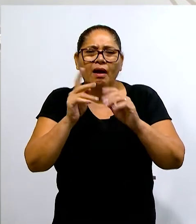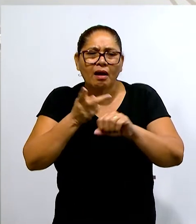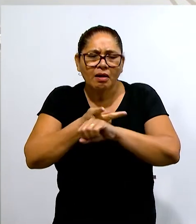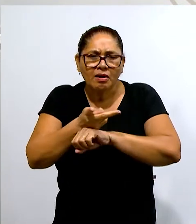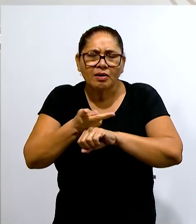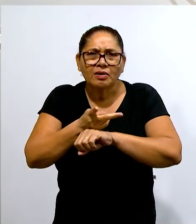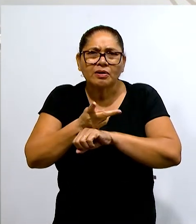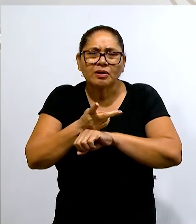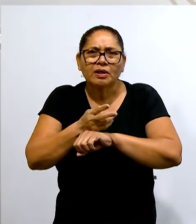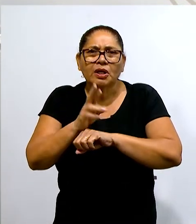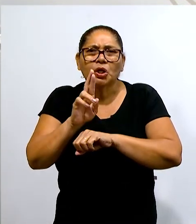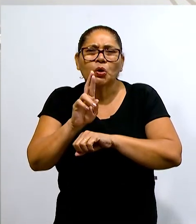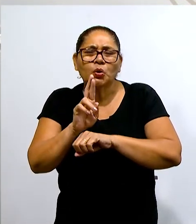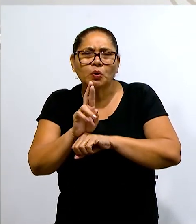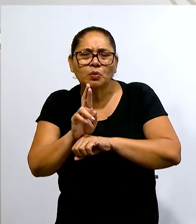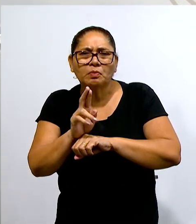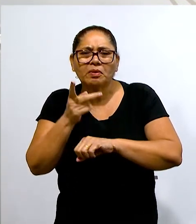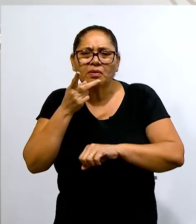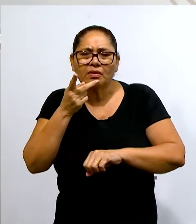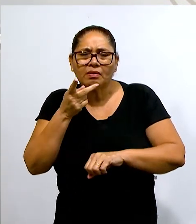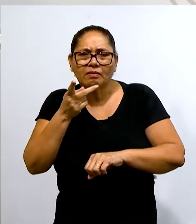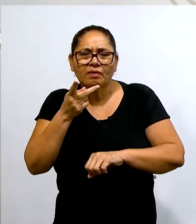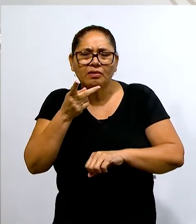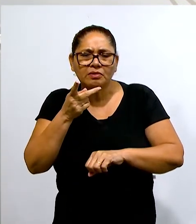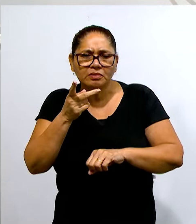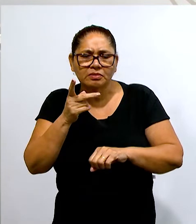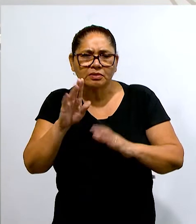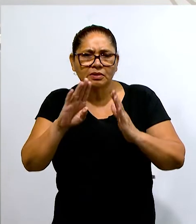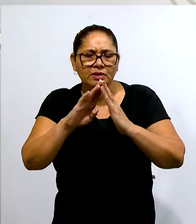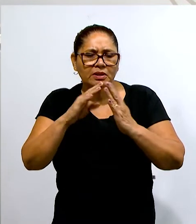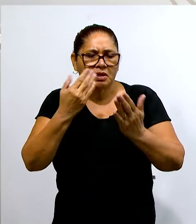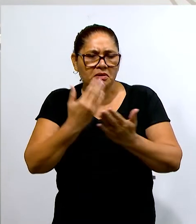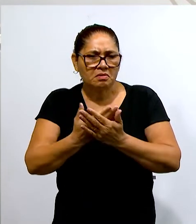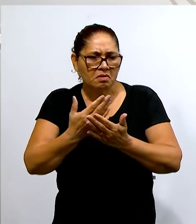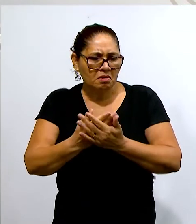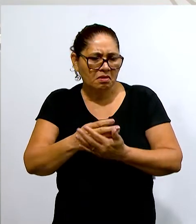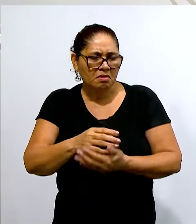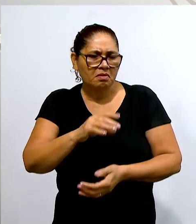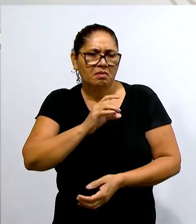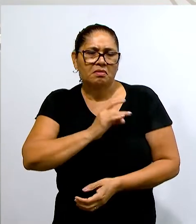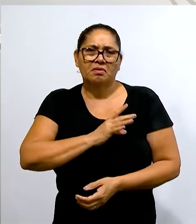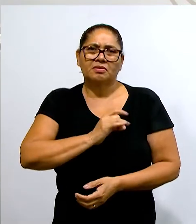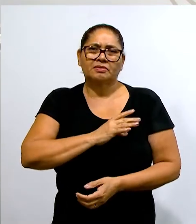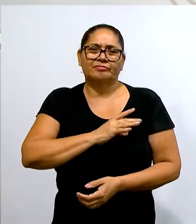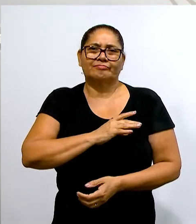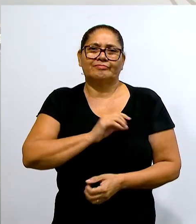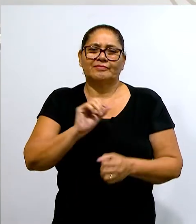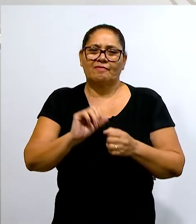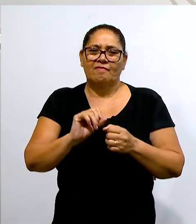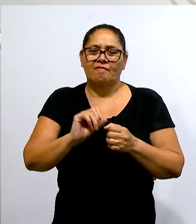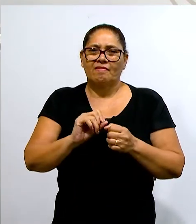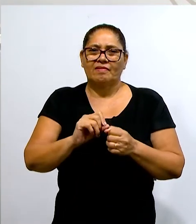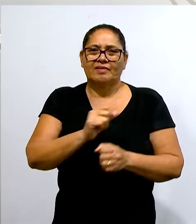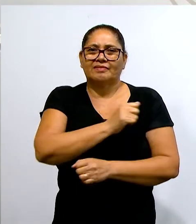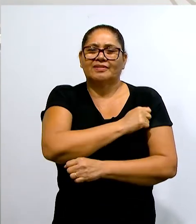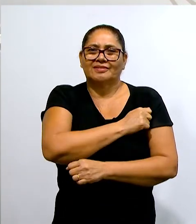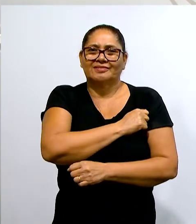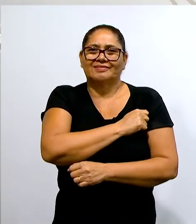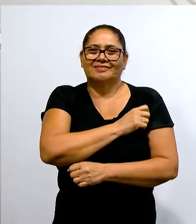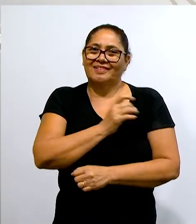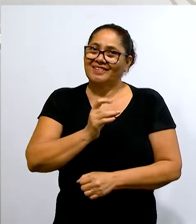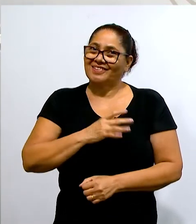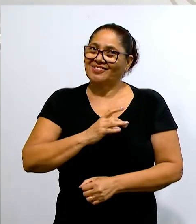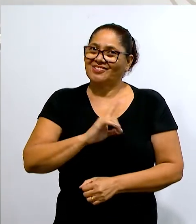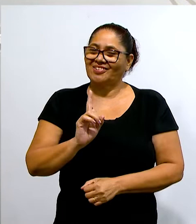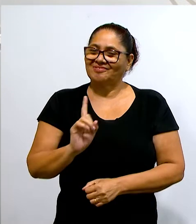Rubem Alves disse sobre a escola do espanto. E é isso que nós devemos fazer com nossos alunos, espantá-los. Mas não é de